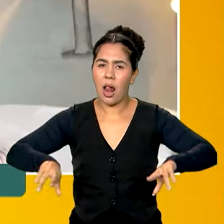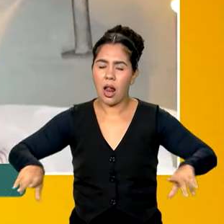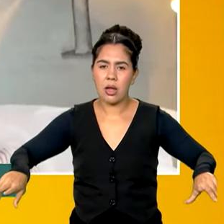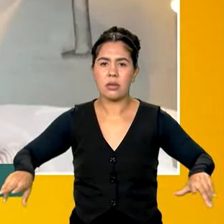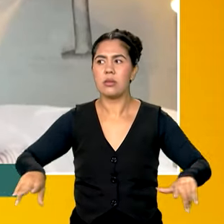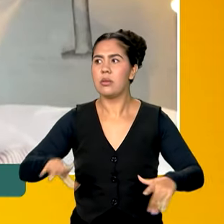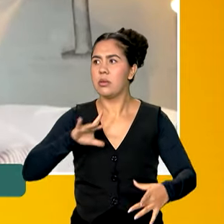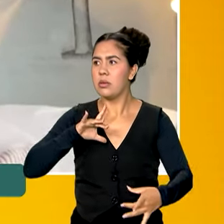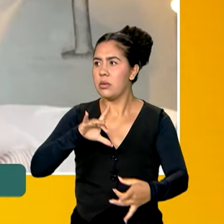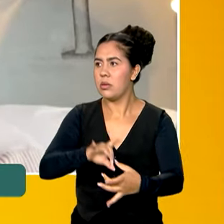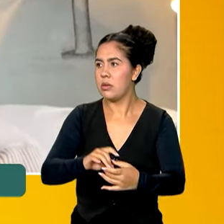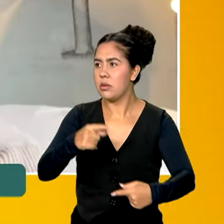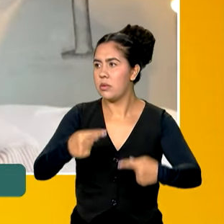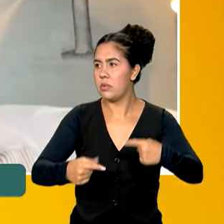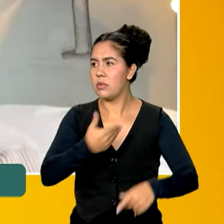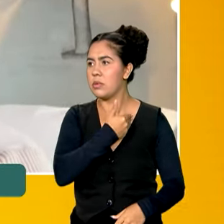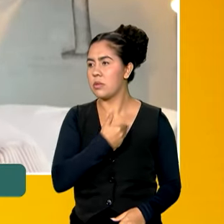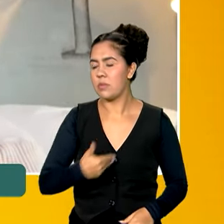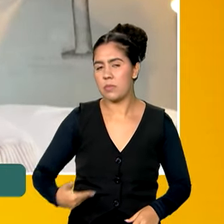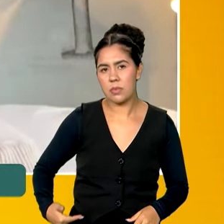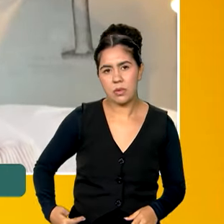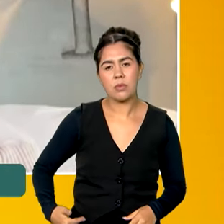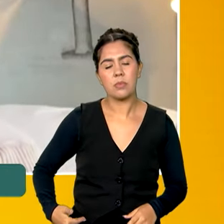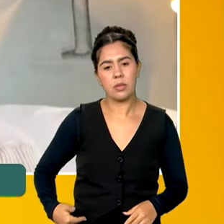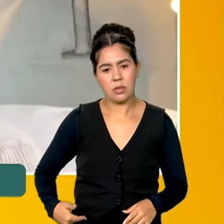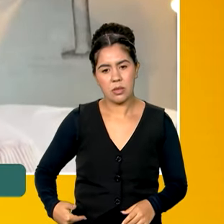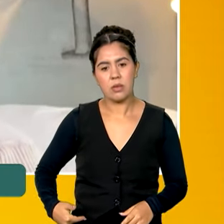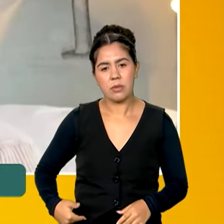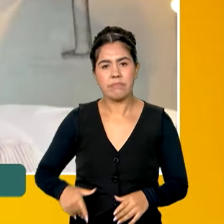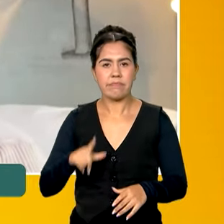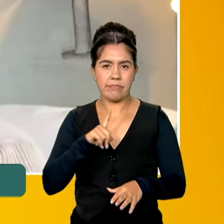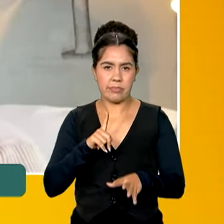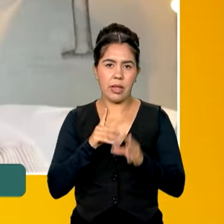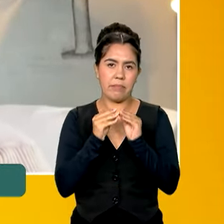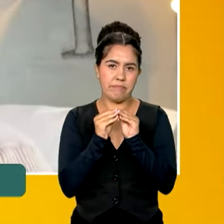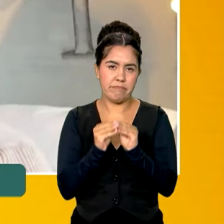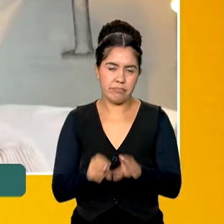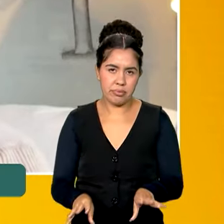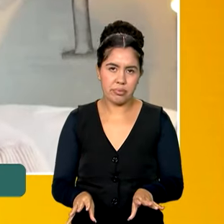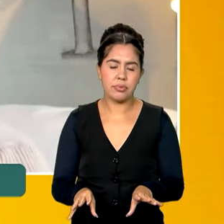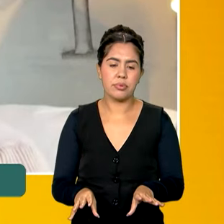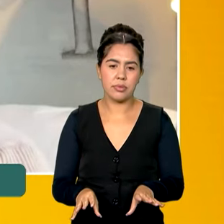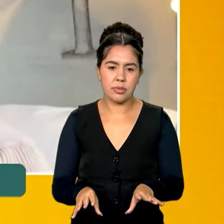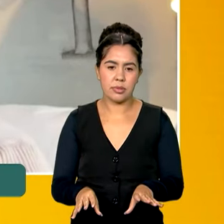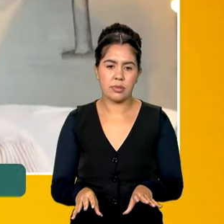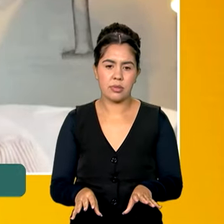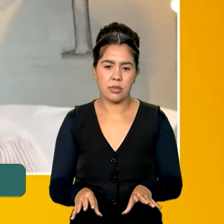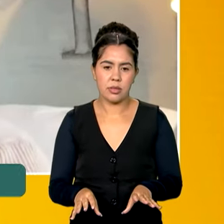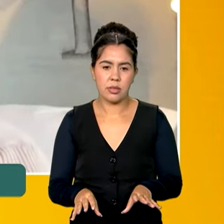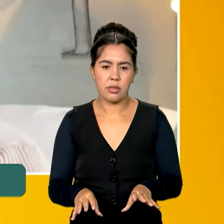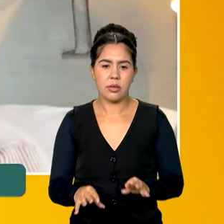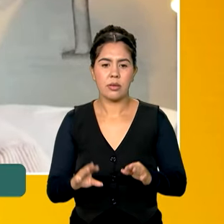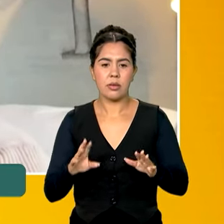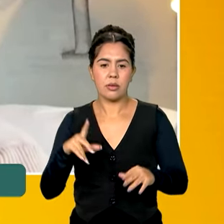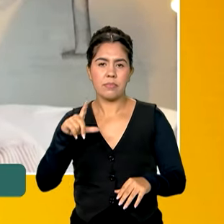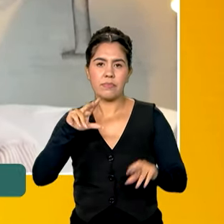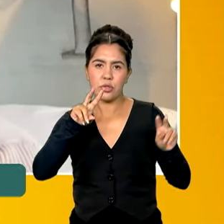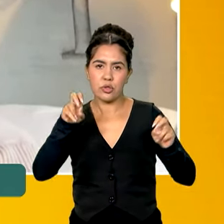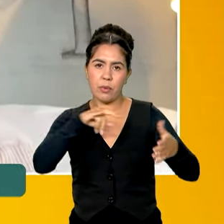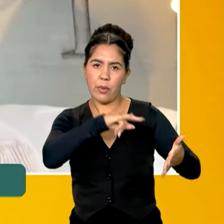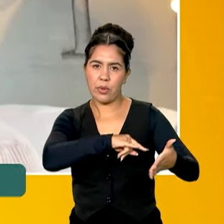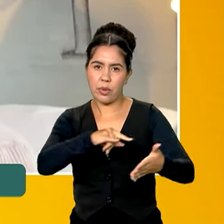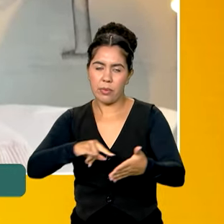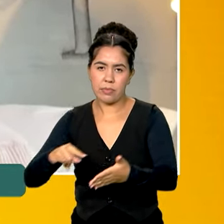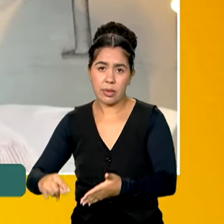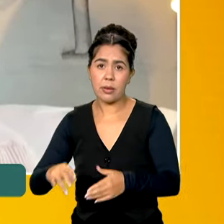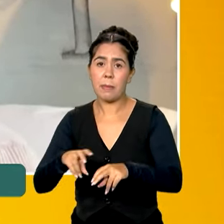de políticas públicas, né, acaba sendo afetado quando há um dano a essa documentação. E